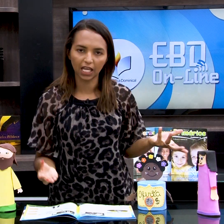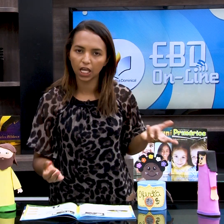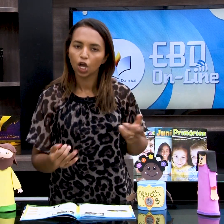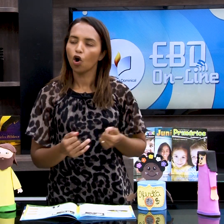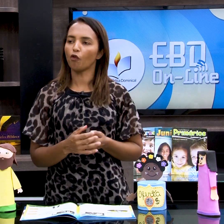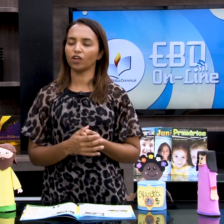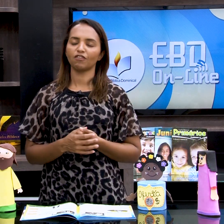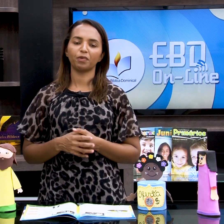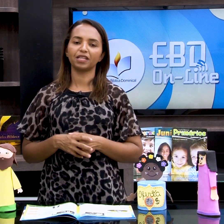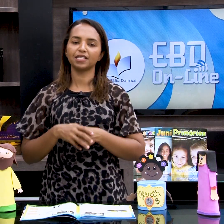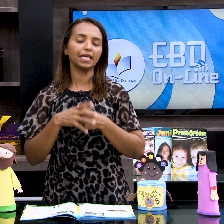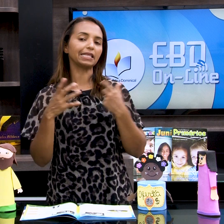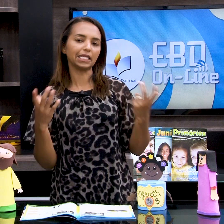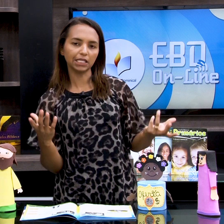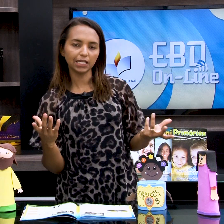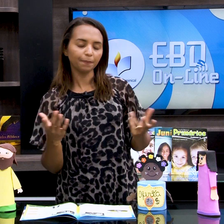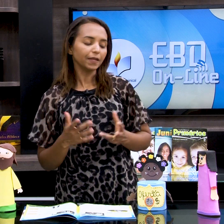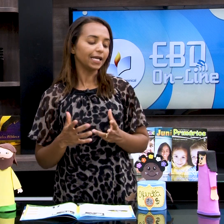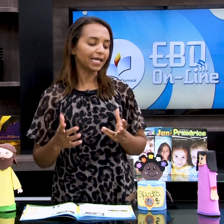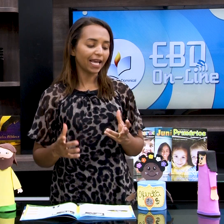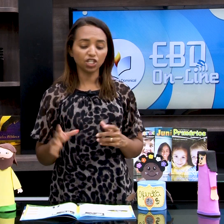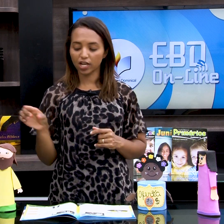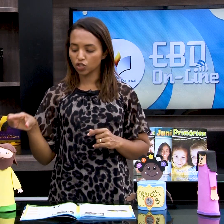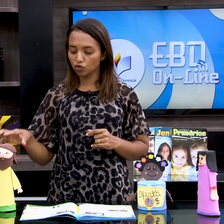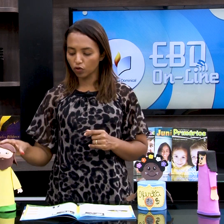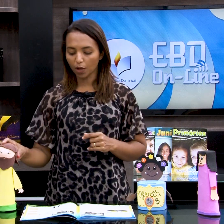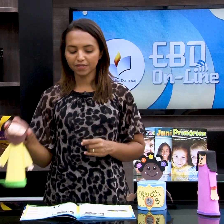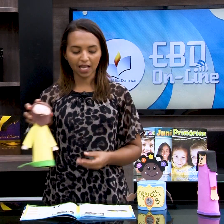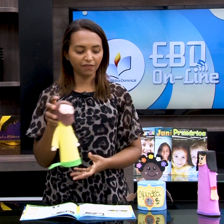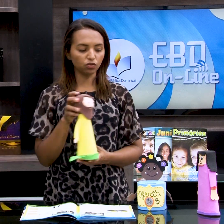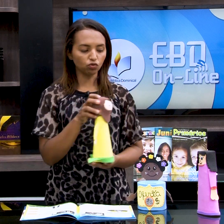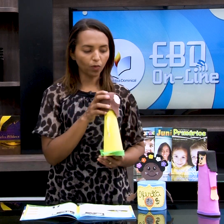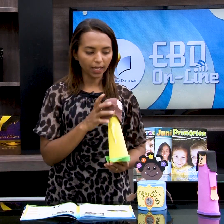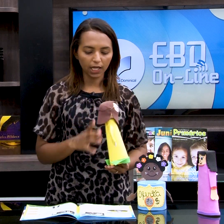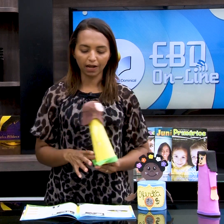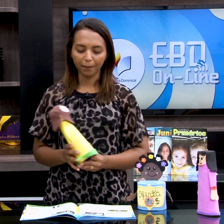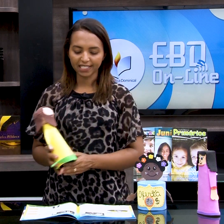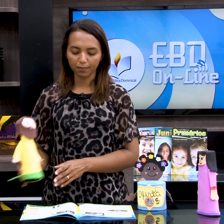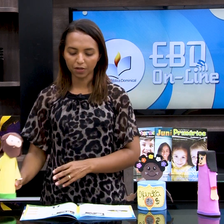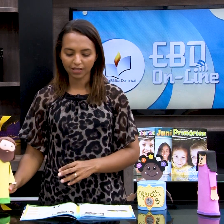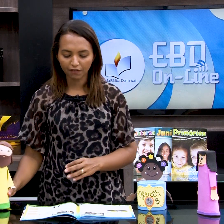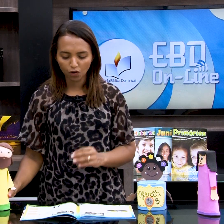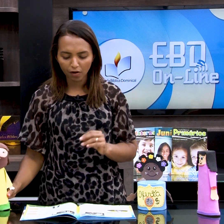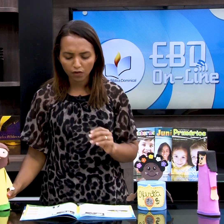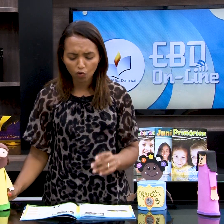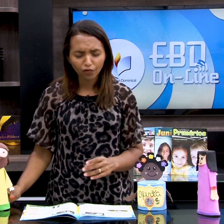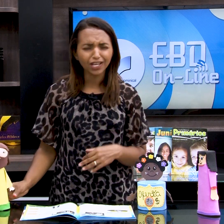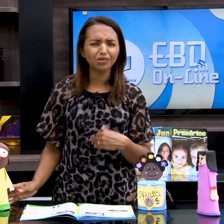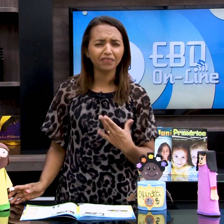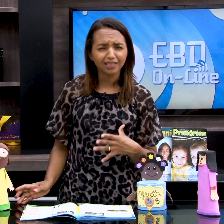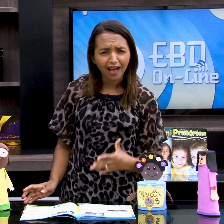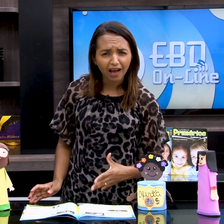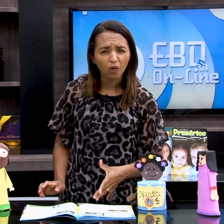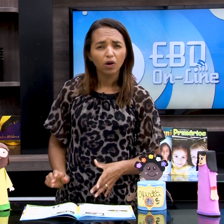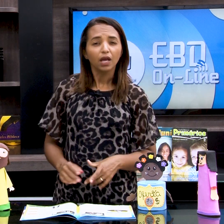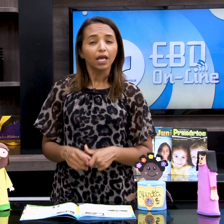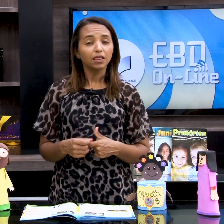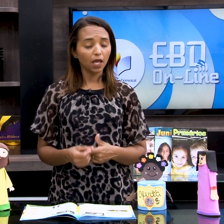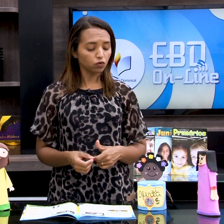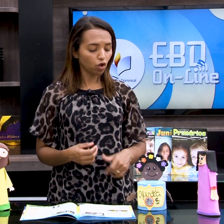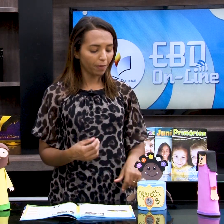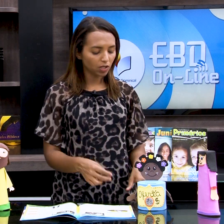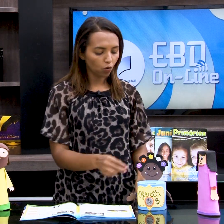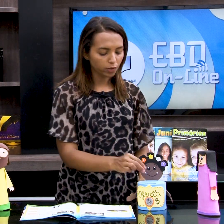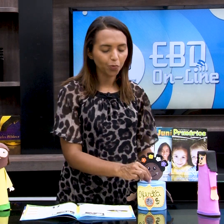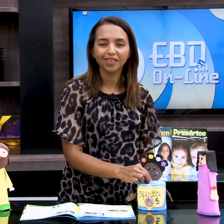aparecer ofertava para dizer que tinha E aí Jesus observando tudo aquilo ele percebeu que teve uma viúva que no final